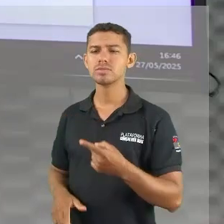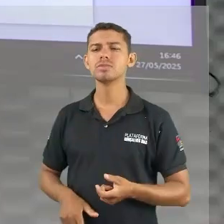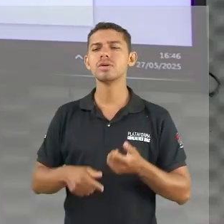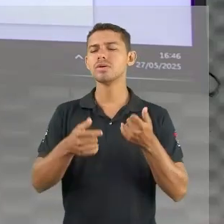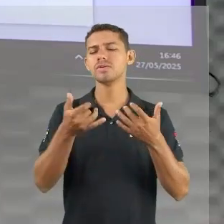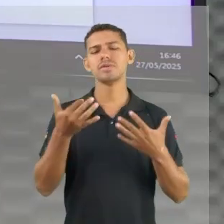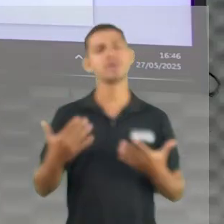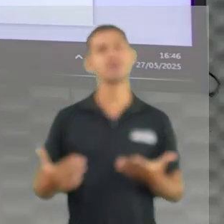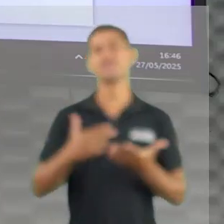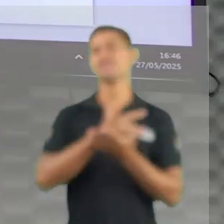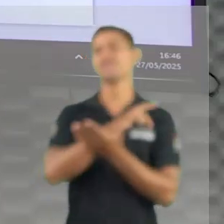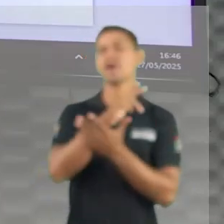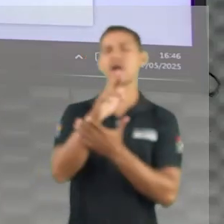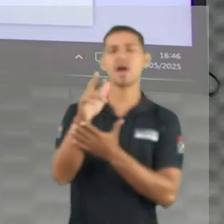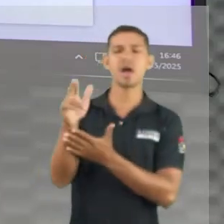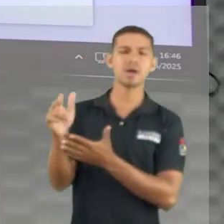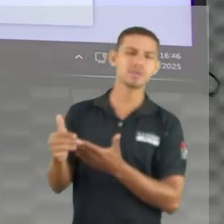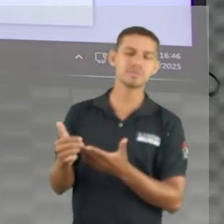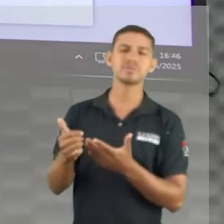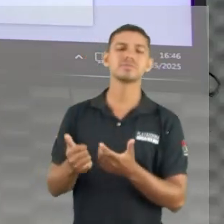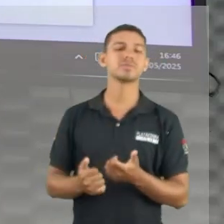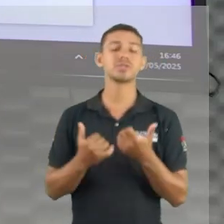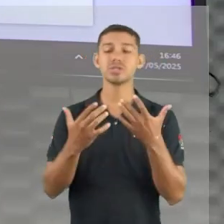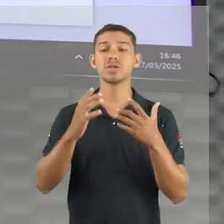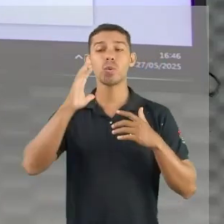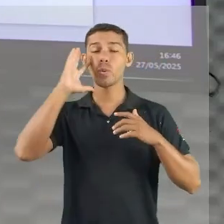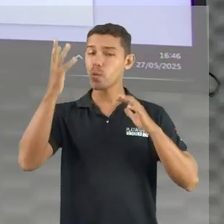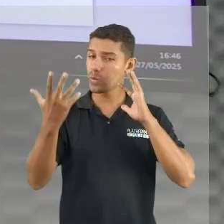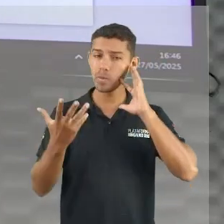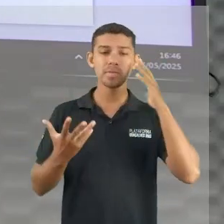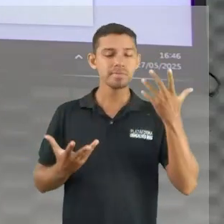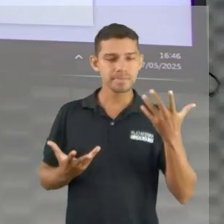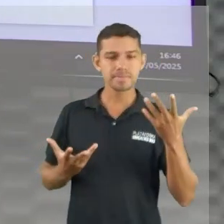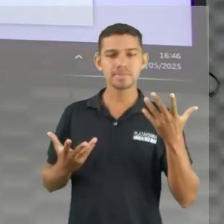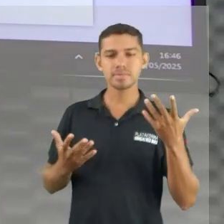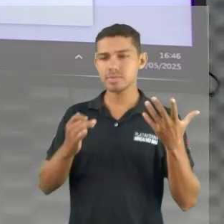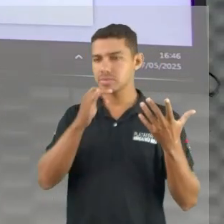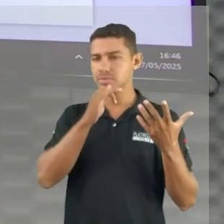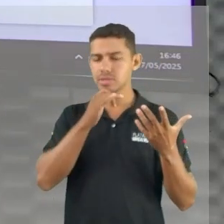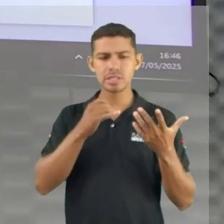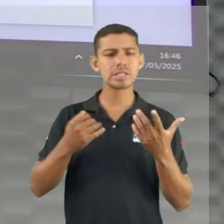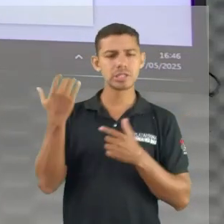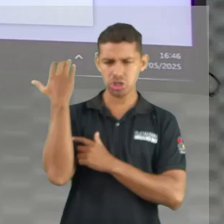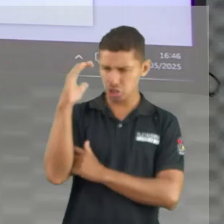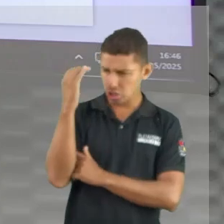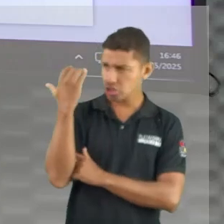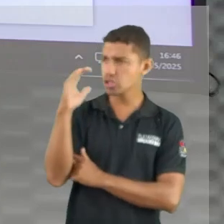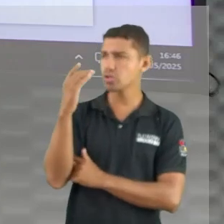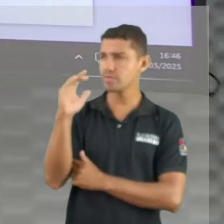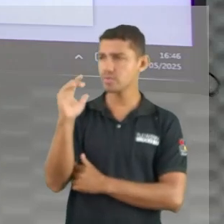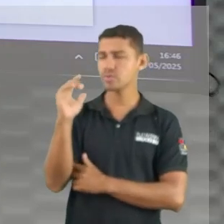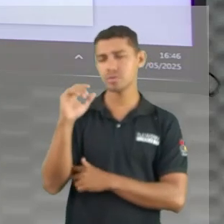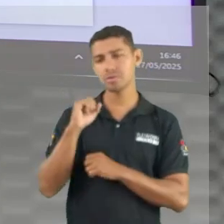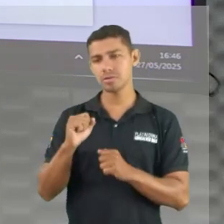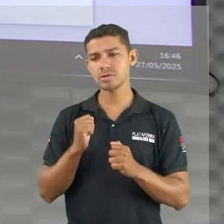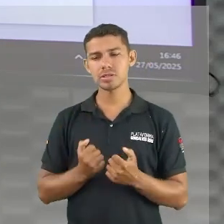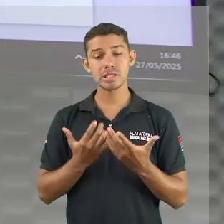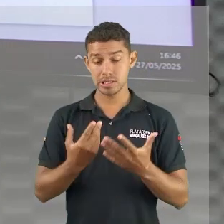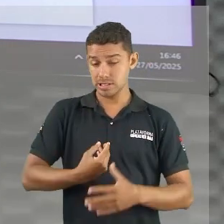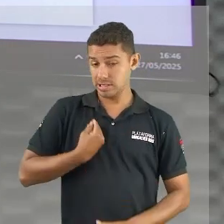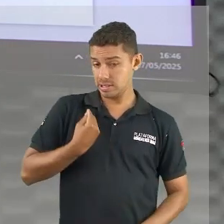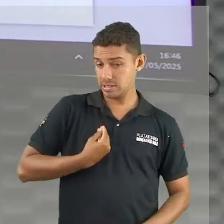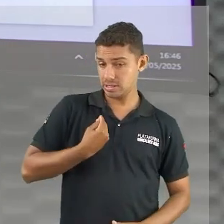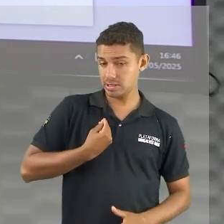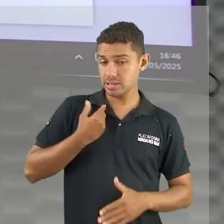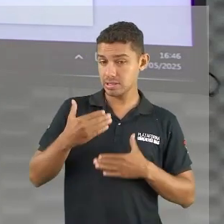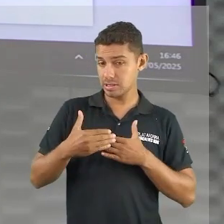série de descobertas, né, de artefatos científicos, podemos dizer assim, que existem aí